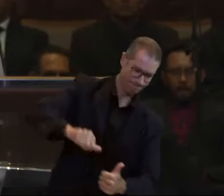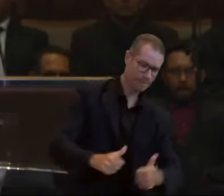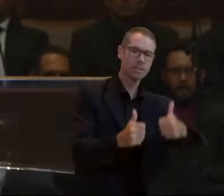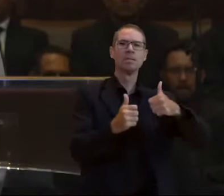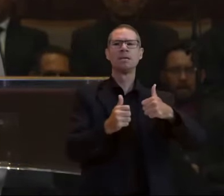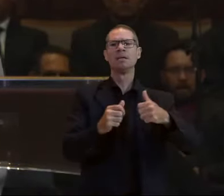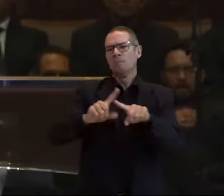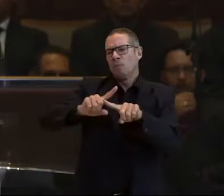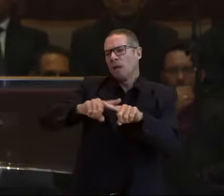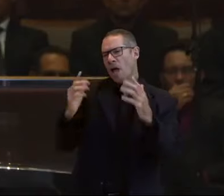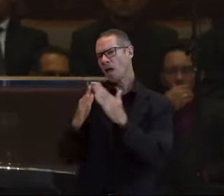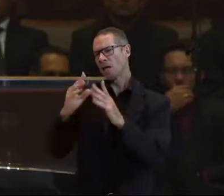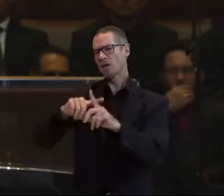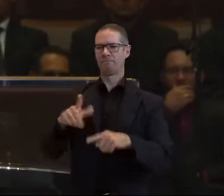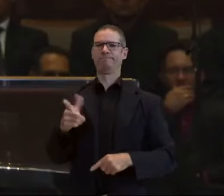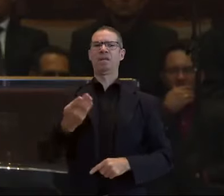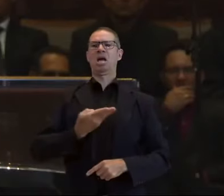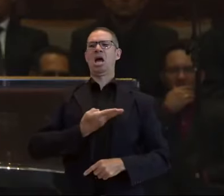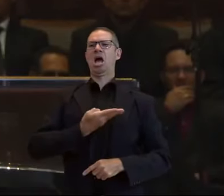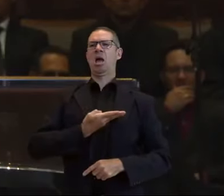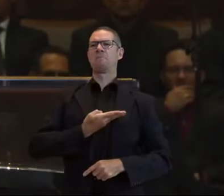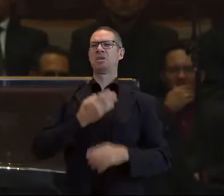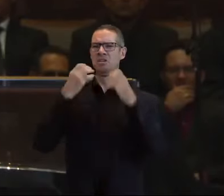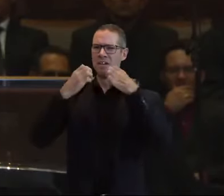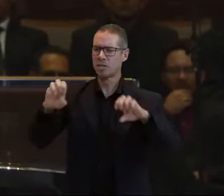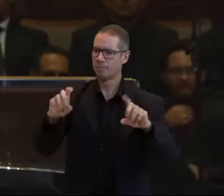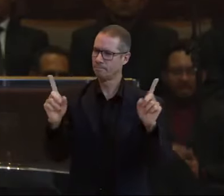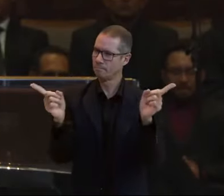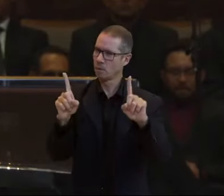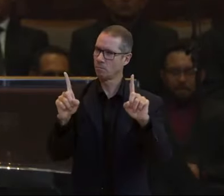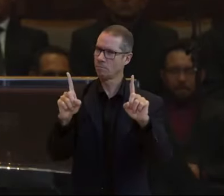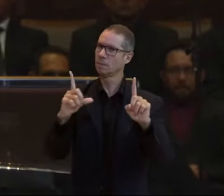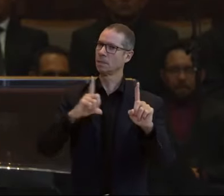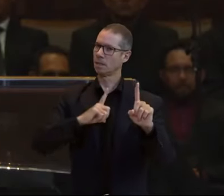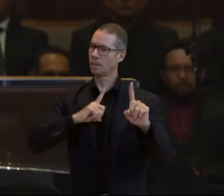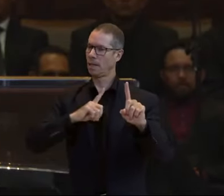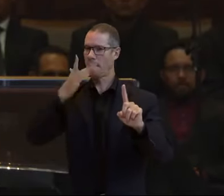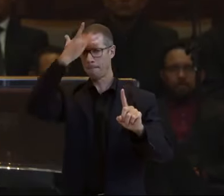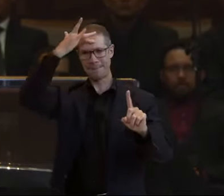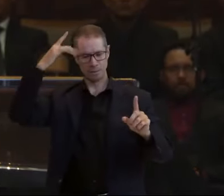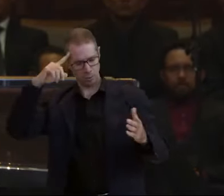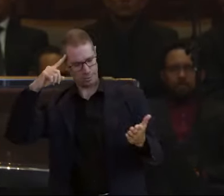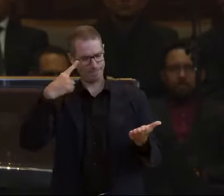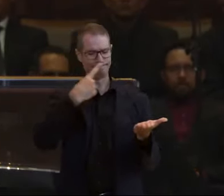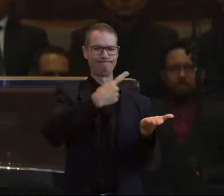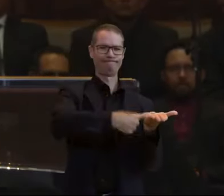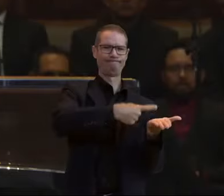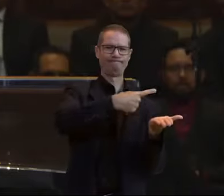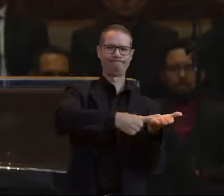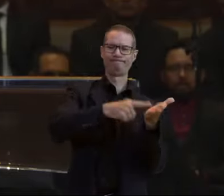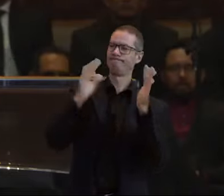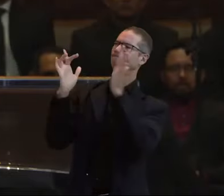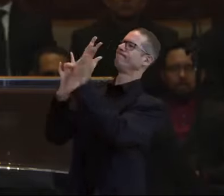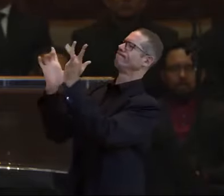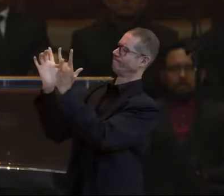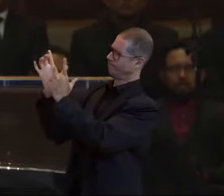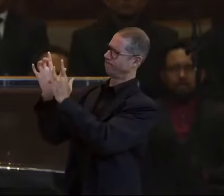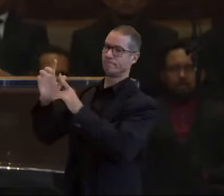Porque na igreja não tem amigos do evangelho, só tem comprometidos com Jesus. E